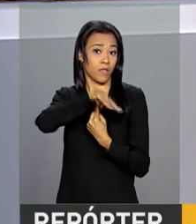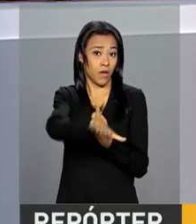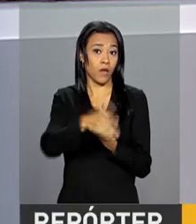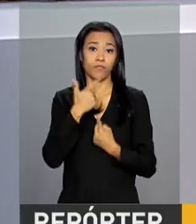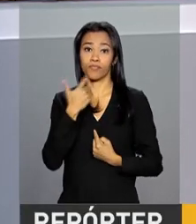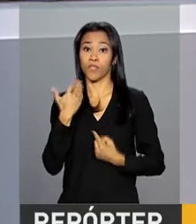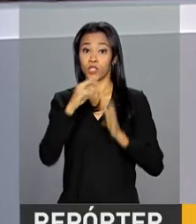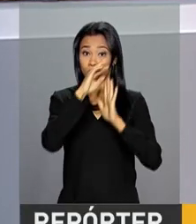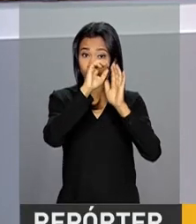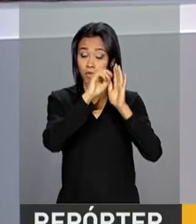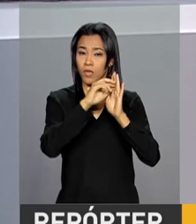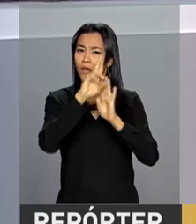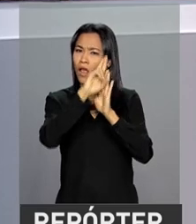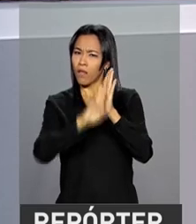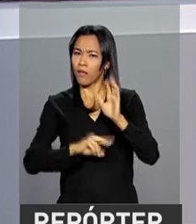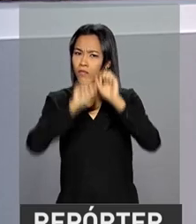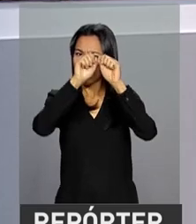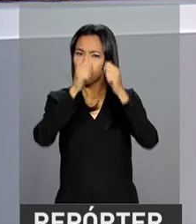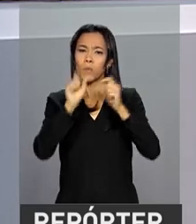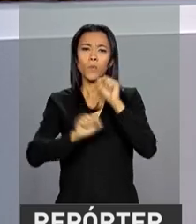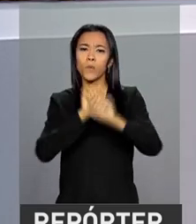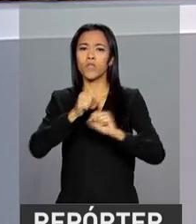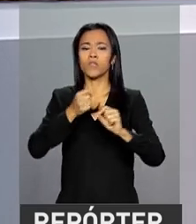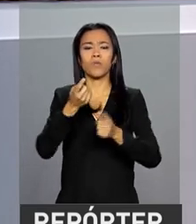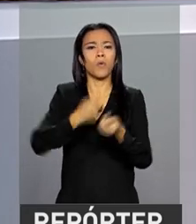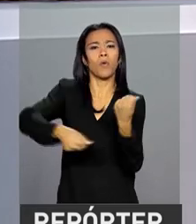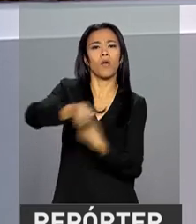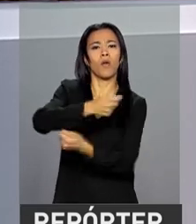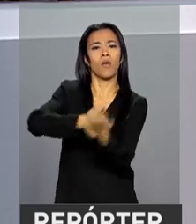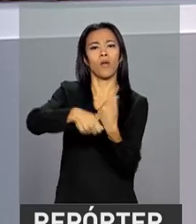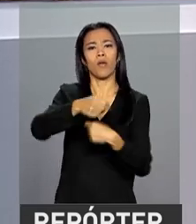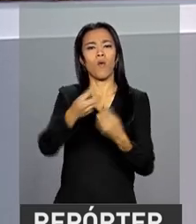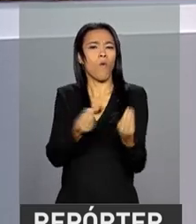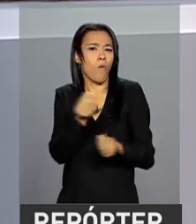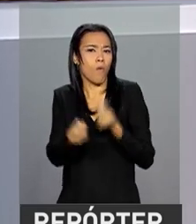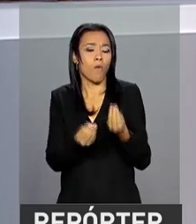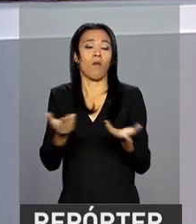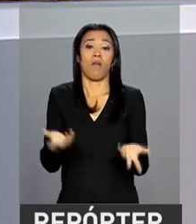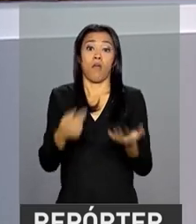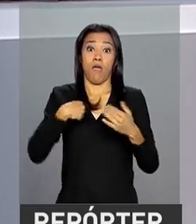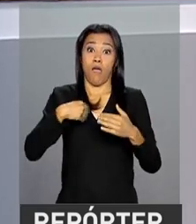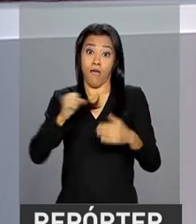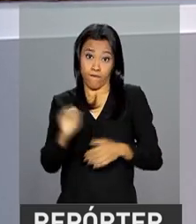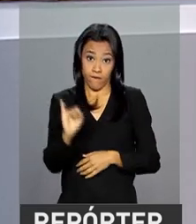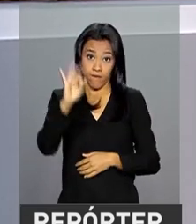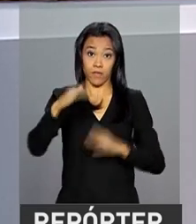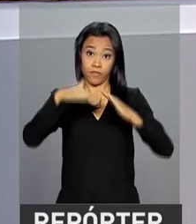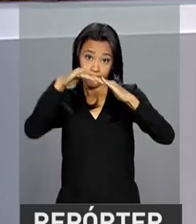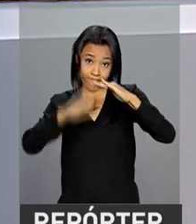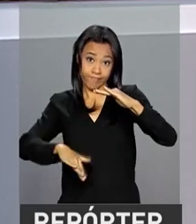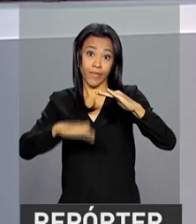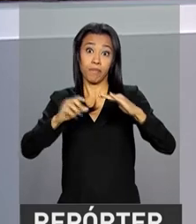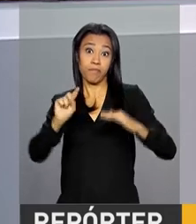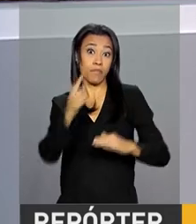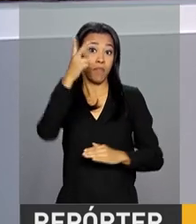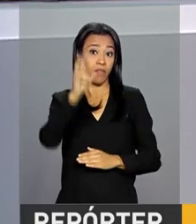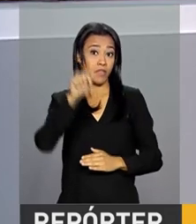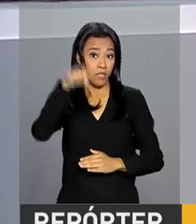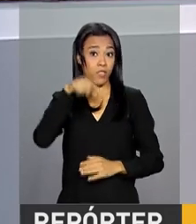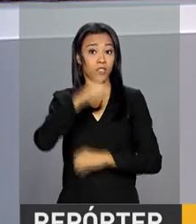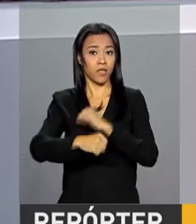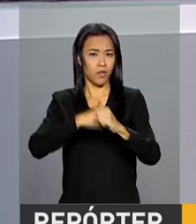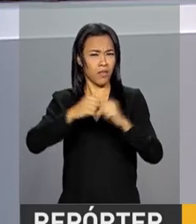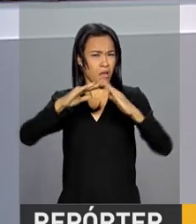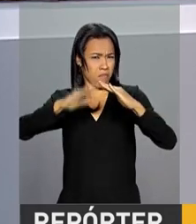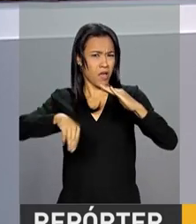focus com as projeções do mercado financeiro a expectativa de inflação caiu pela primeira vez neste ano abaixo de 3 por